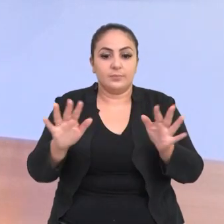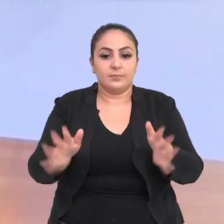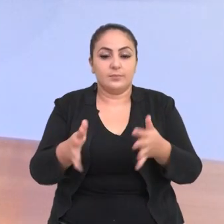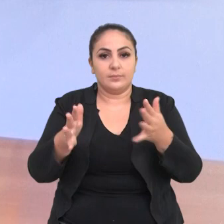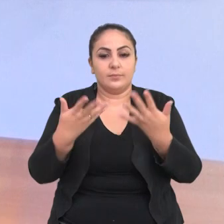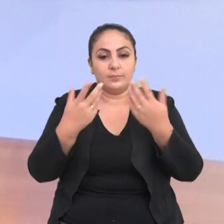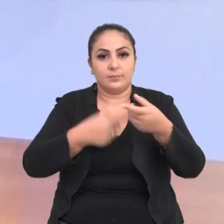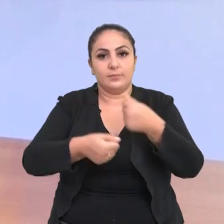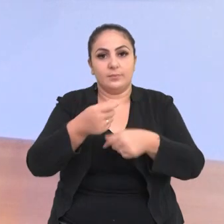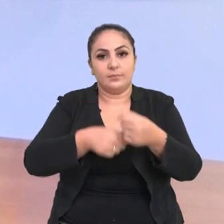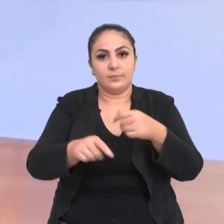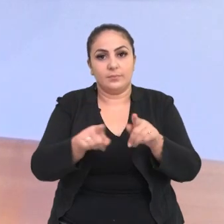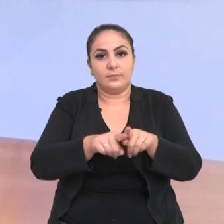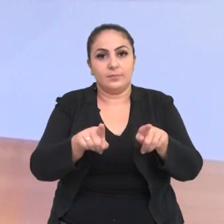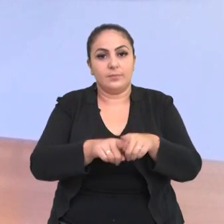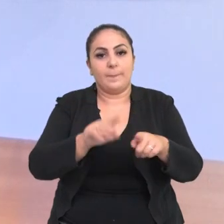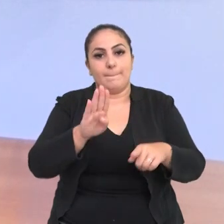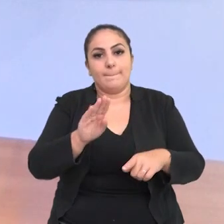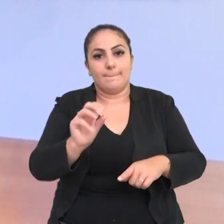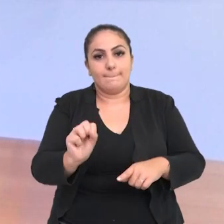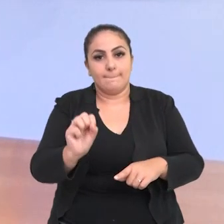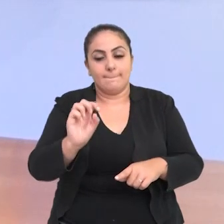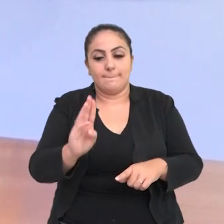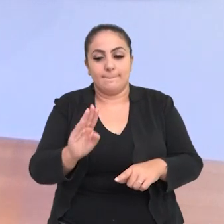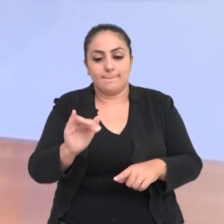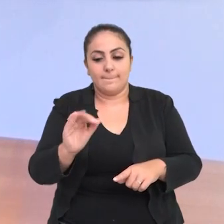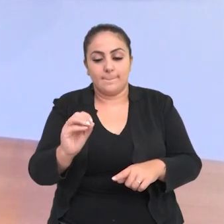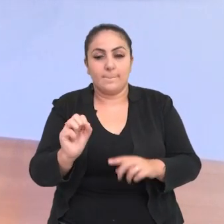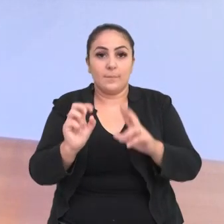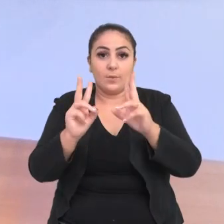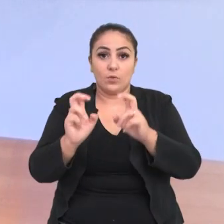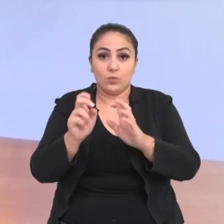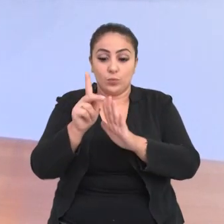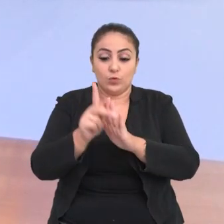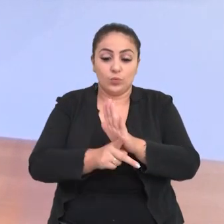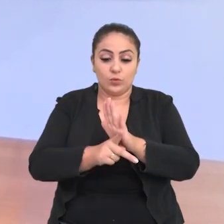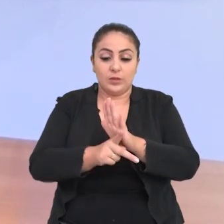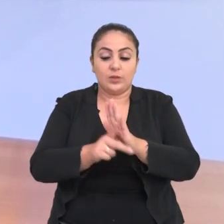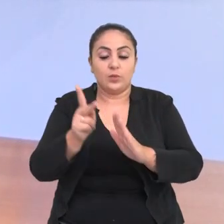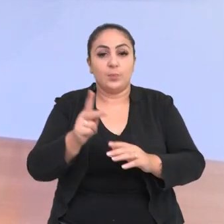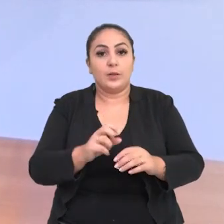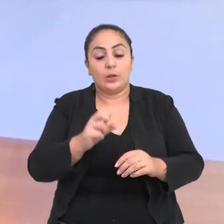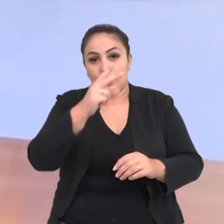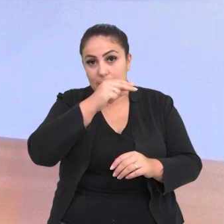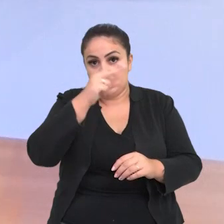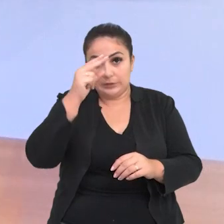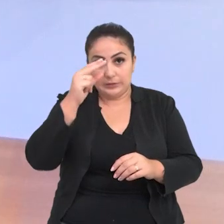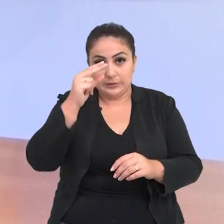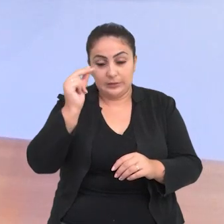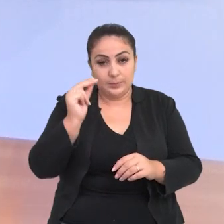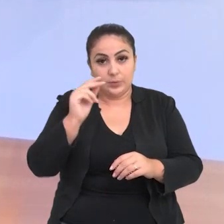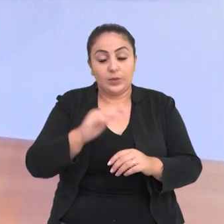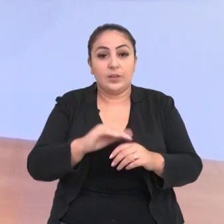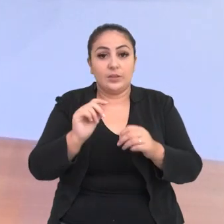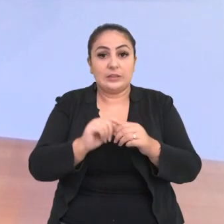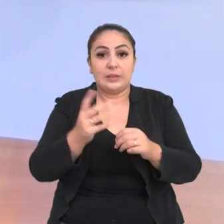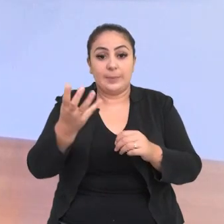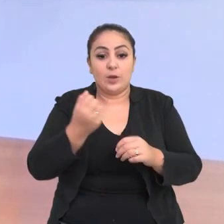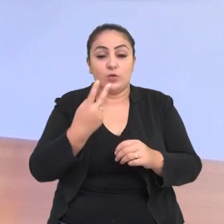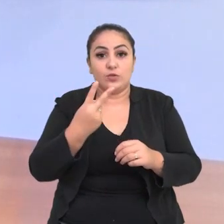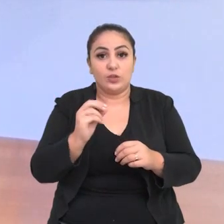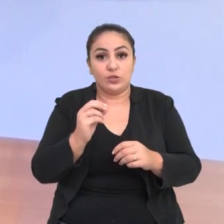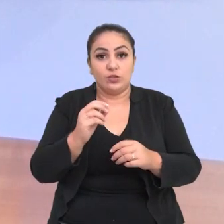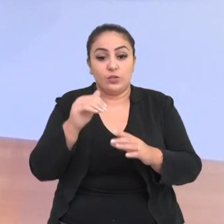de incentivos econômicos à BS Bills. A matéria foi protocolada pelo Poder Executivo e recebeu